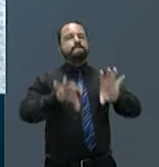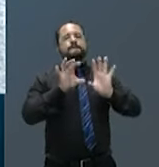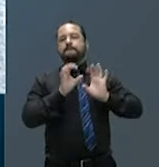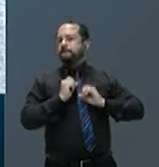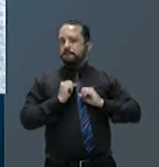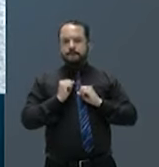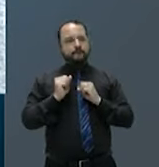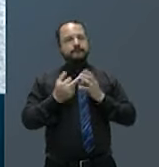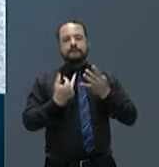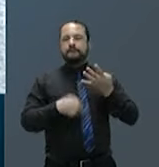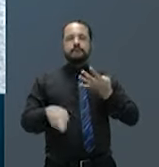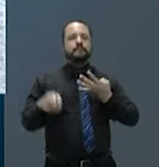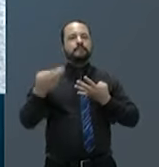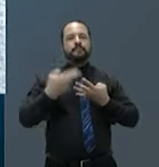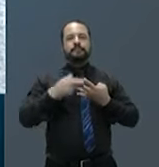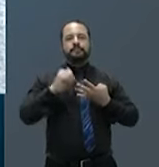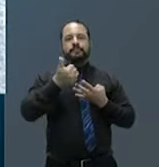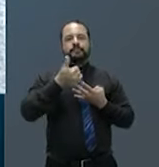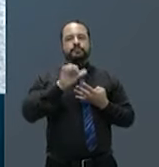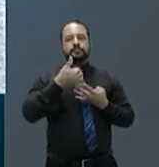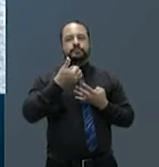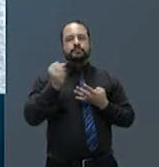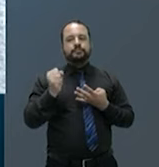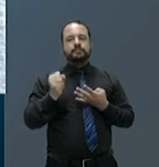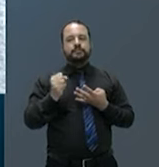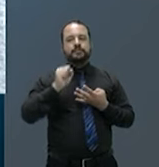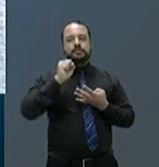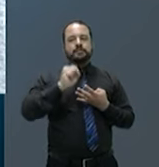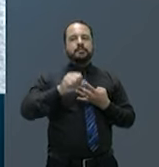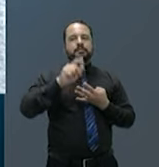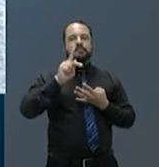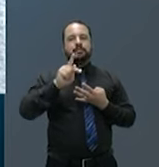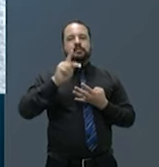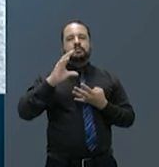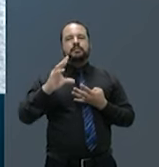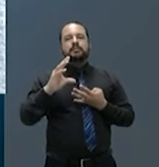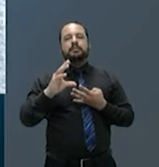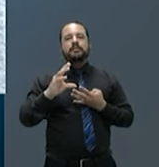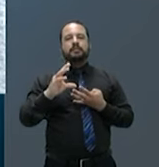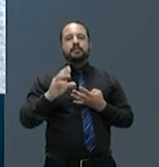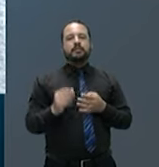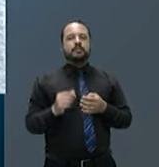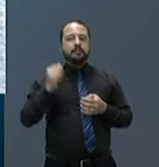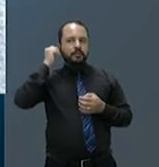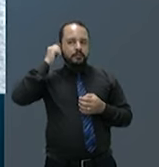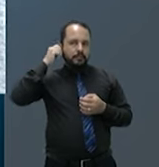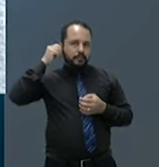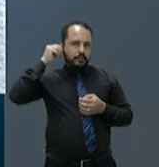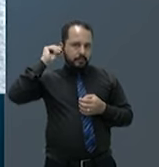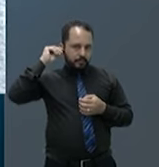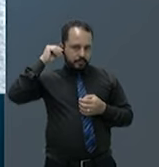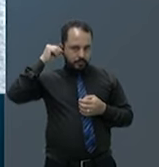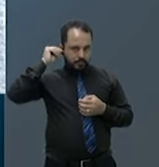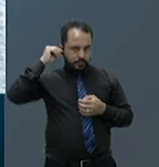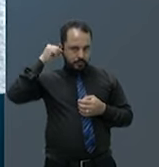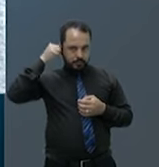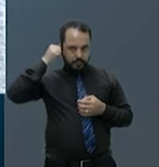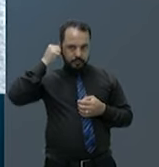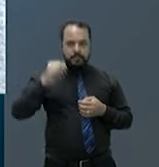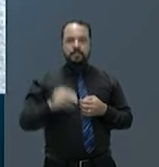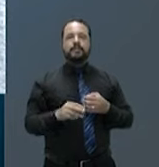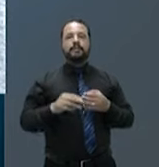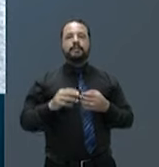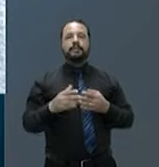com fundamento no 1035 do CPC, a irresignação manifestada pelas